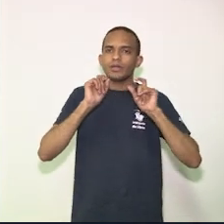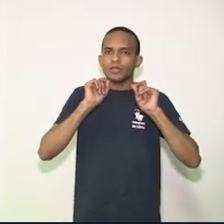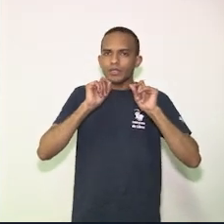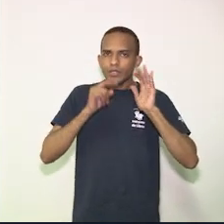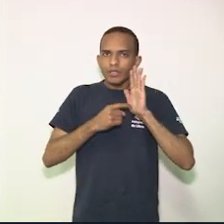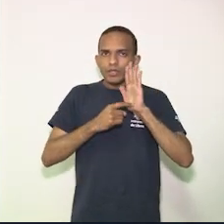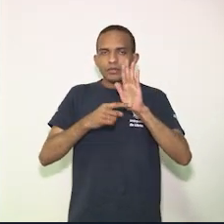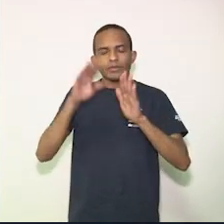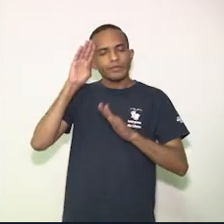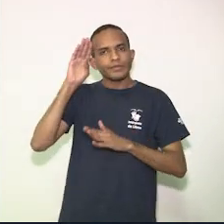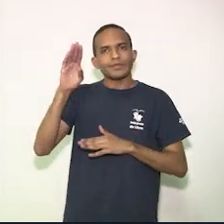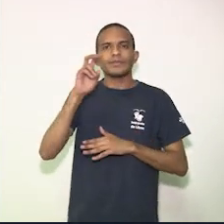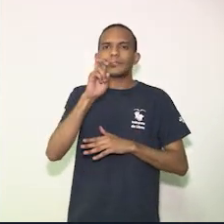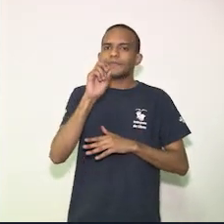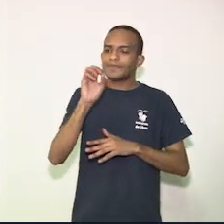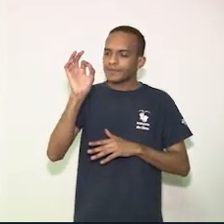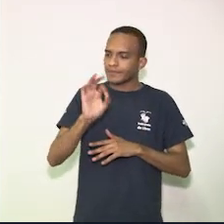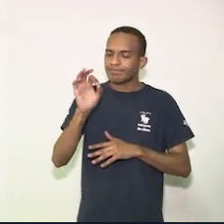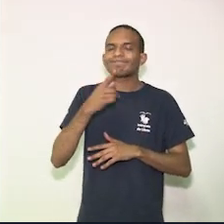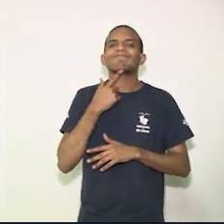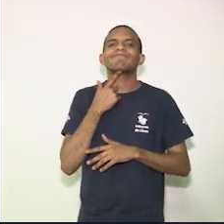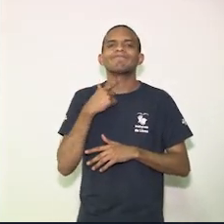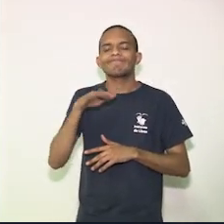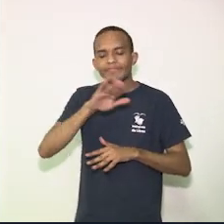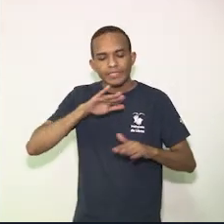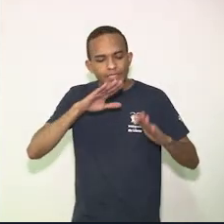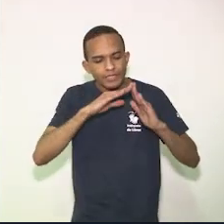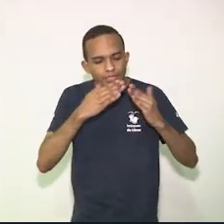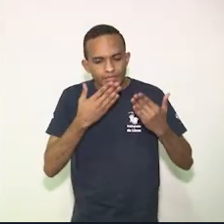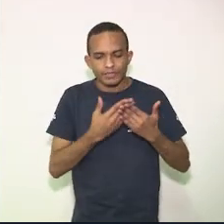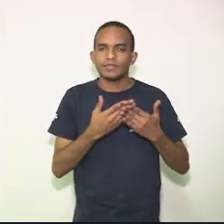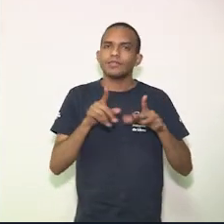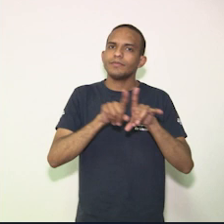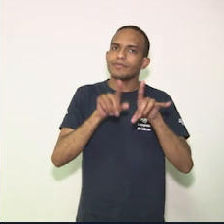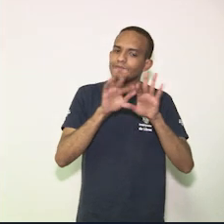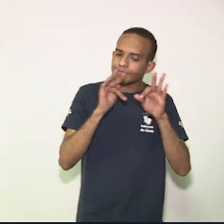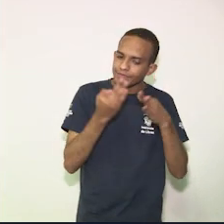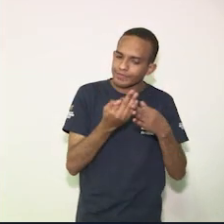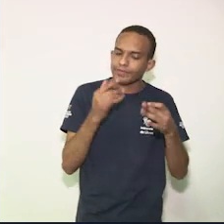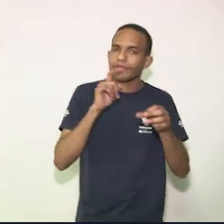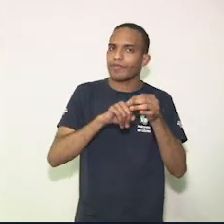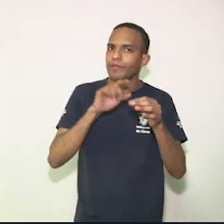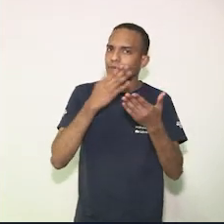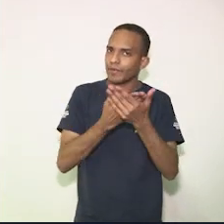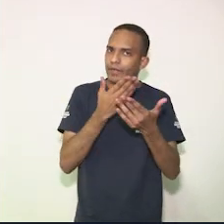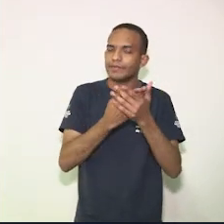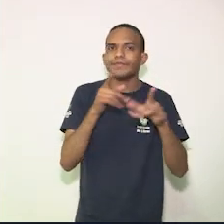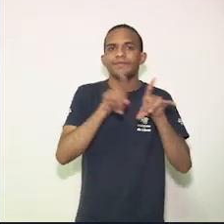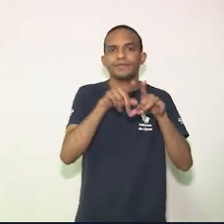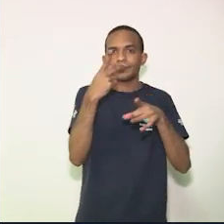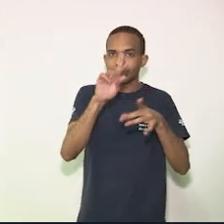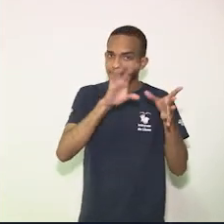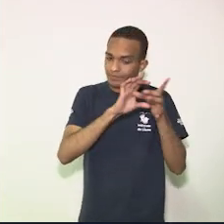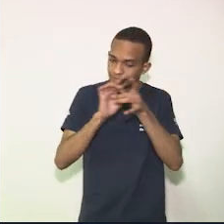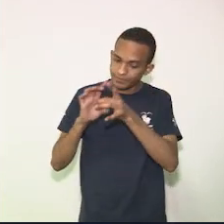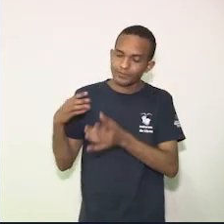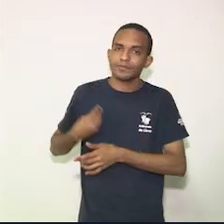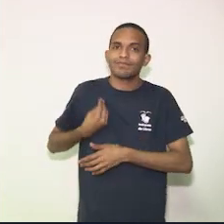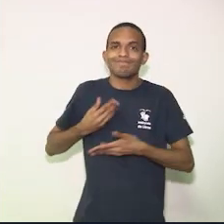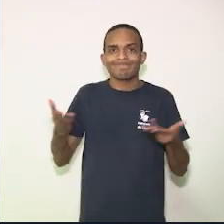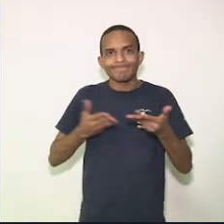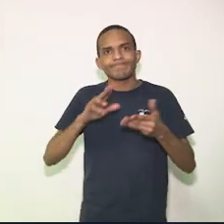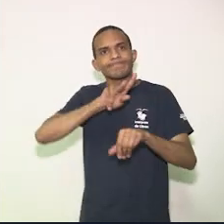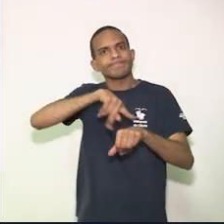também que somente 50% de interesse por parte das escolas e das famílias. Neste contexto e com o cenário atual